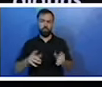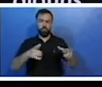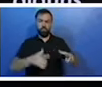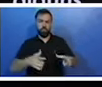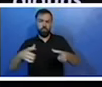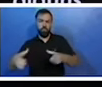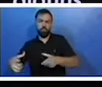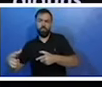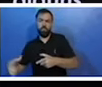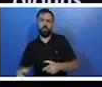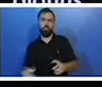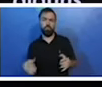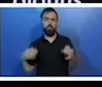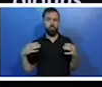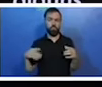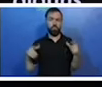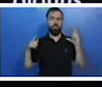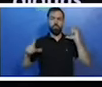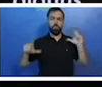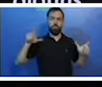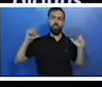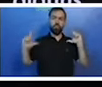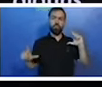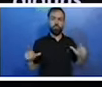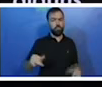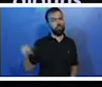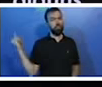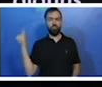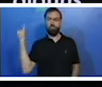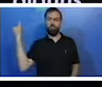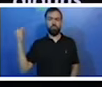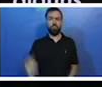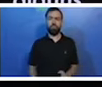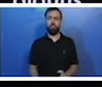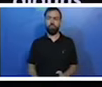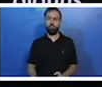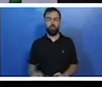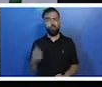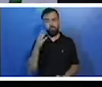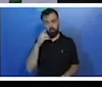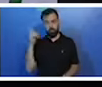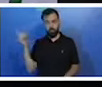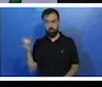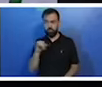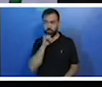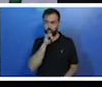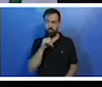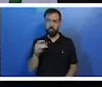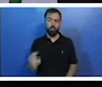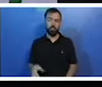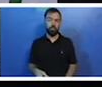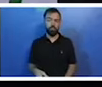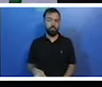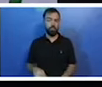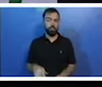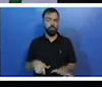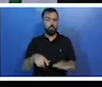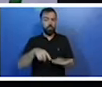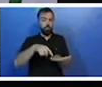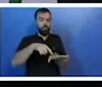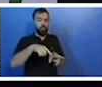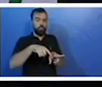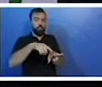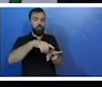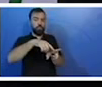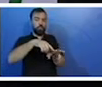é um dos objetivos além de manifestações educacionais. Vamos conhecer alguns desses esportes, né? Temos aqui o